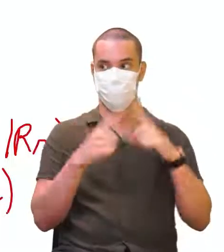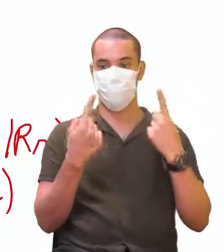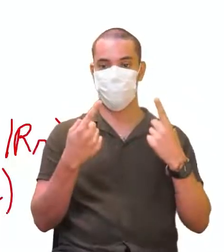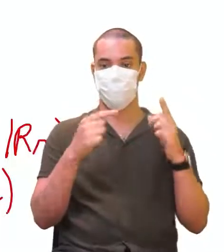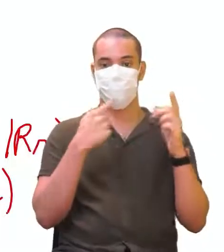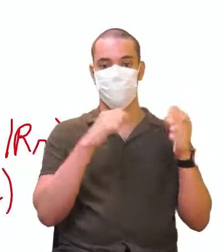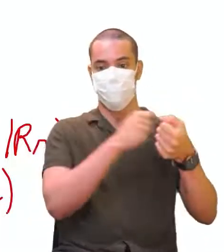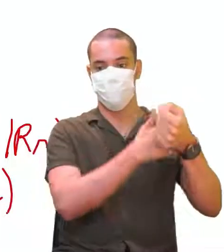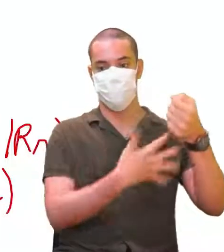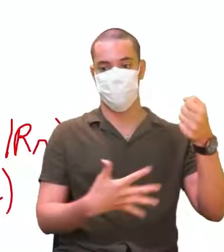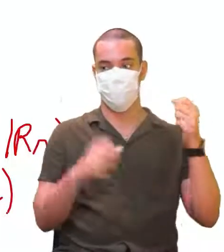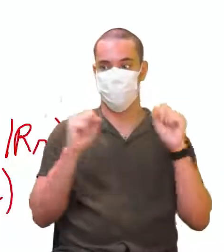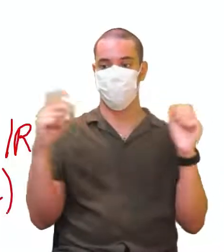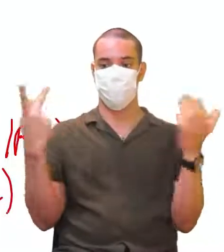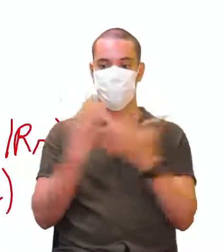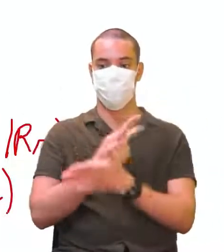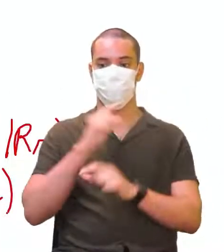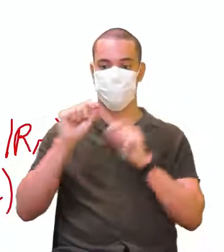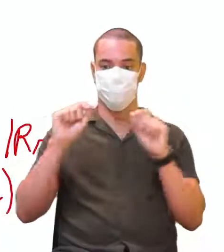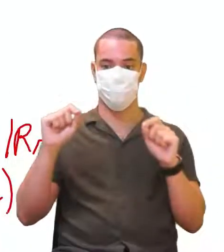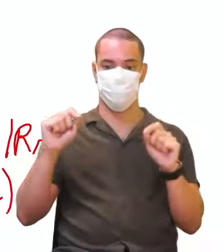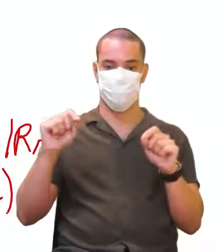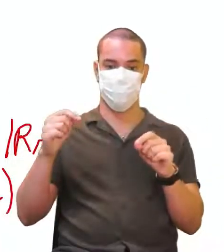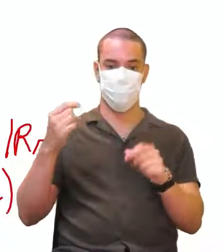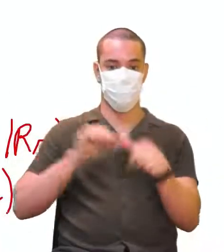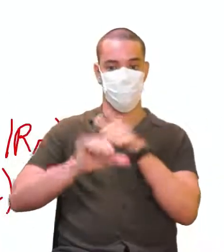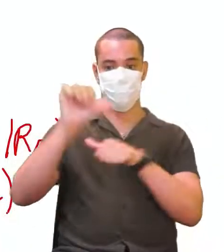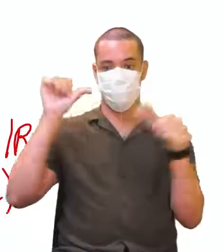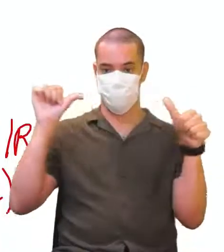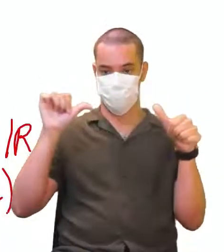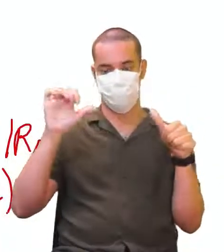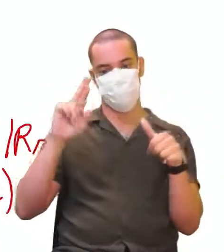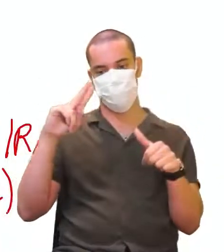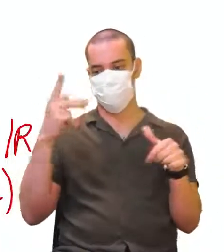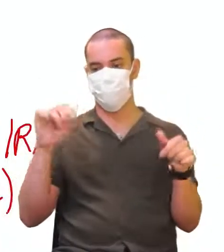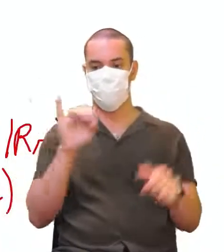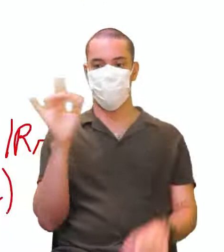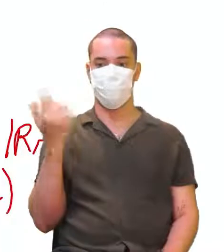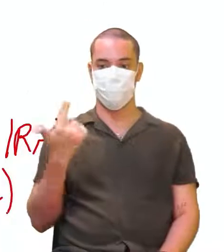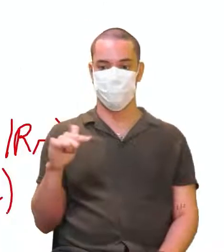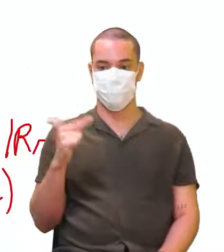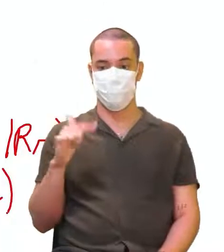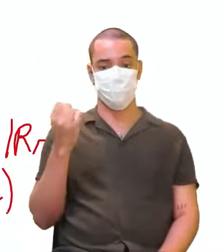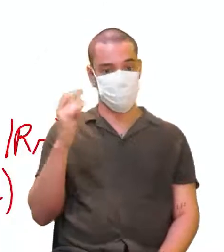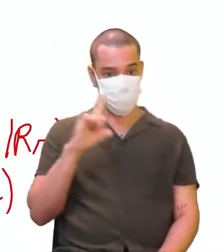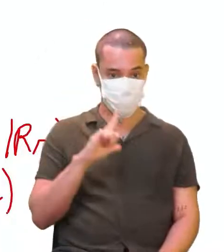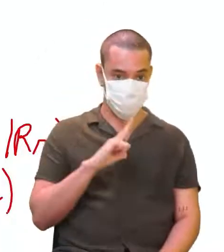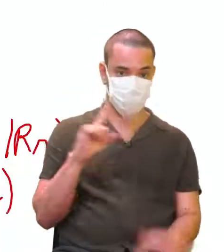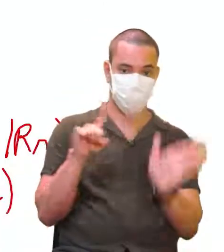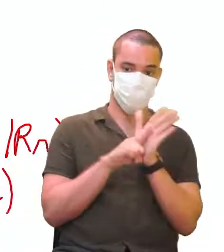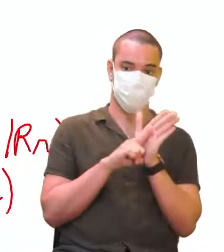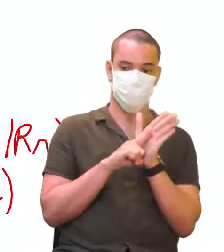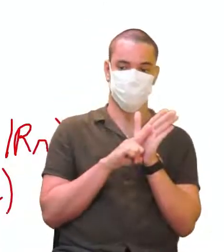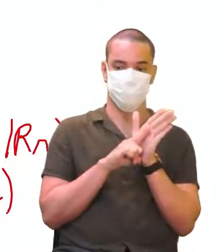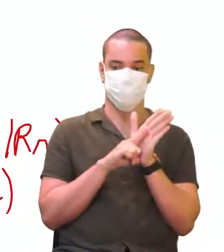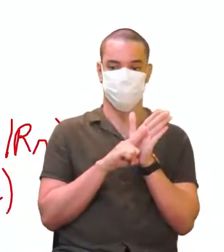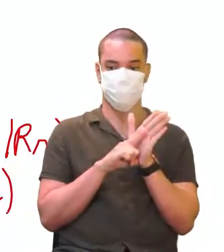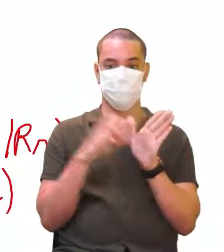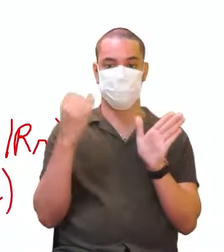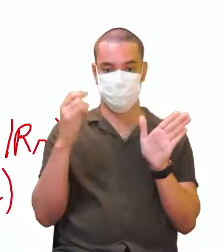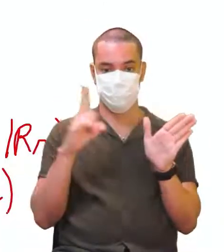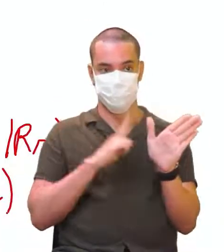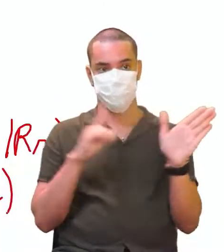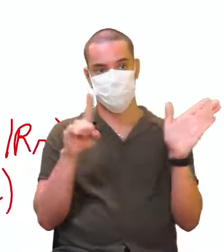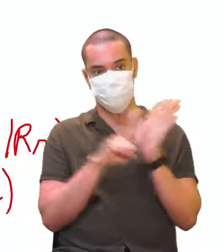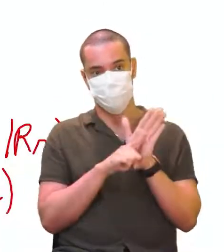esse sangue ele pode ter fator RH e pode não ter. Se ele tiver, ele é negativo. Se ele não tiver, se ele